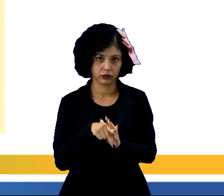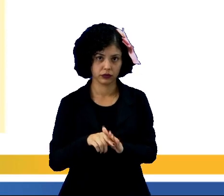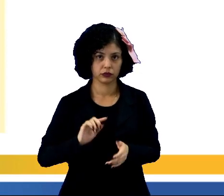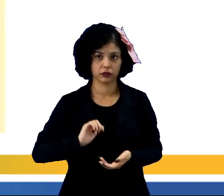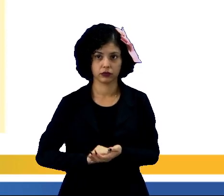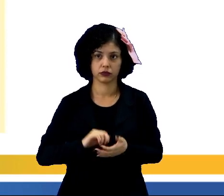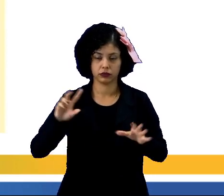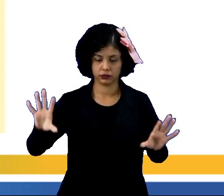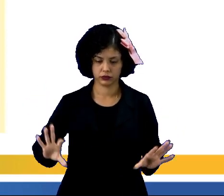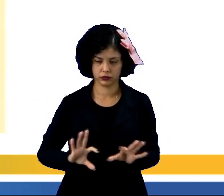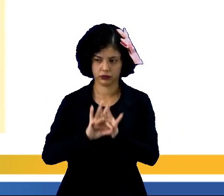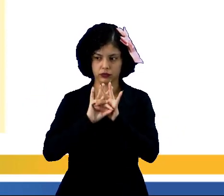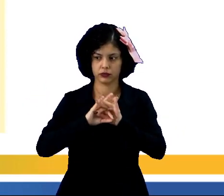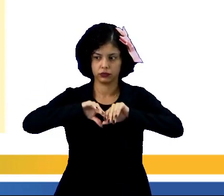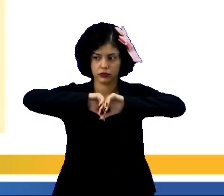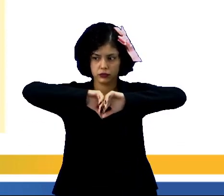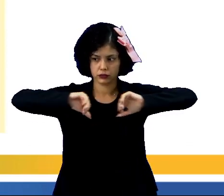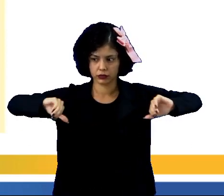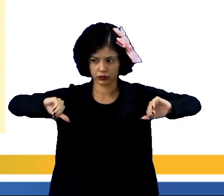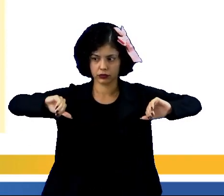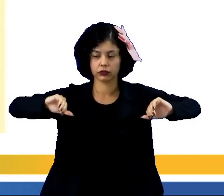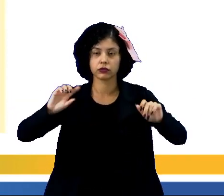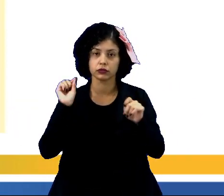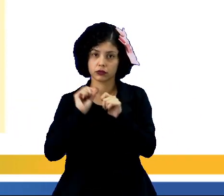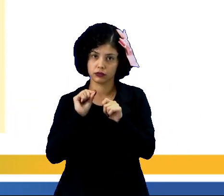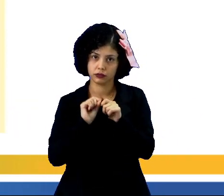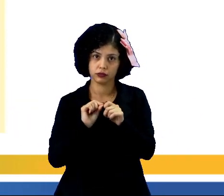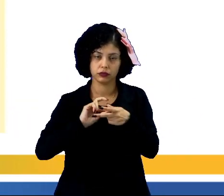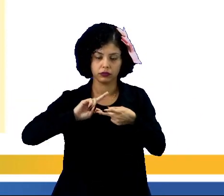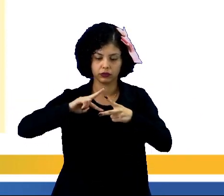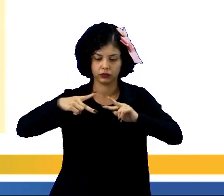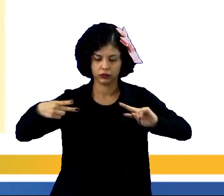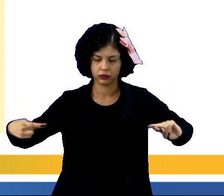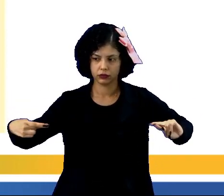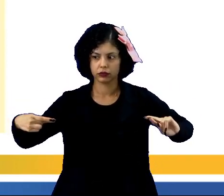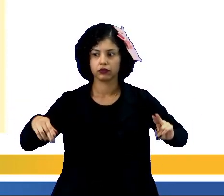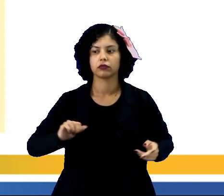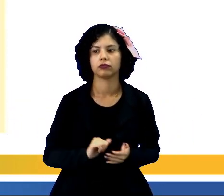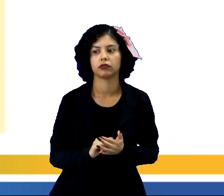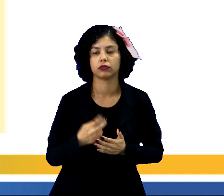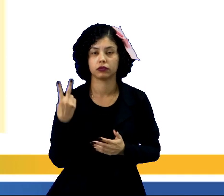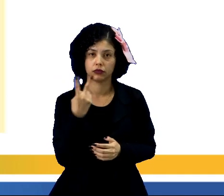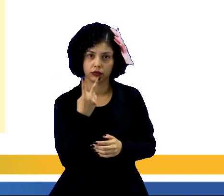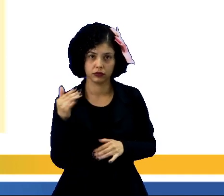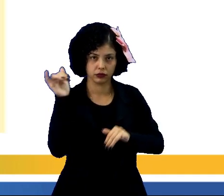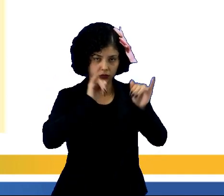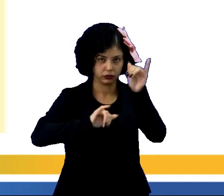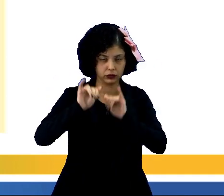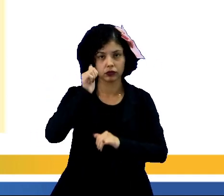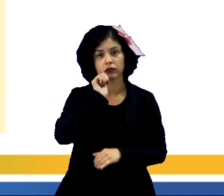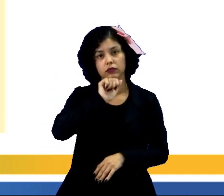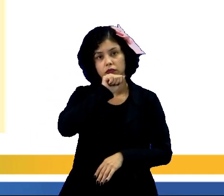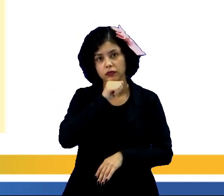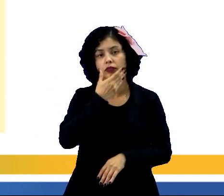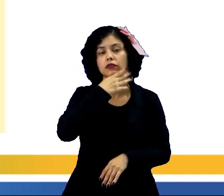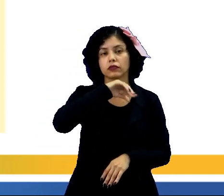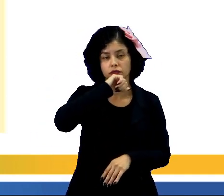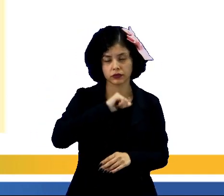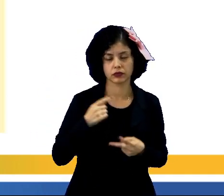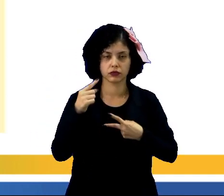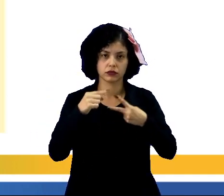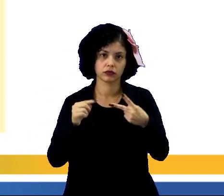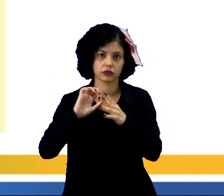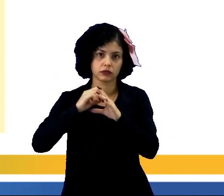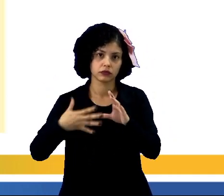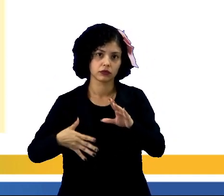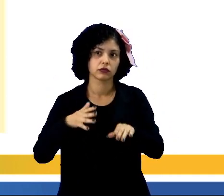que se segregam, que se separam durante a formação dos gametas, ou seja, você recebe parte das informações do seu pai, parte das